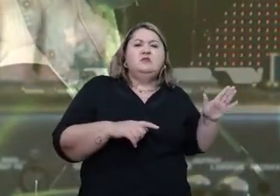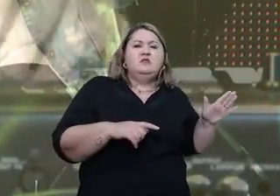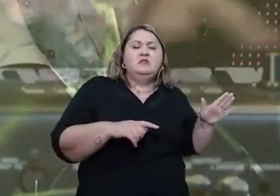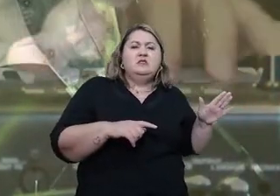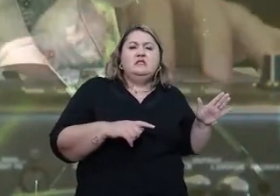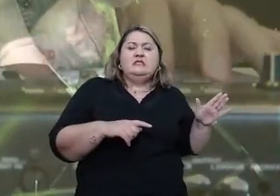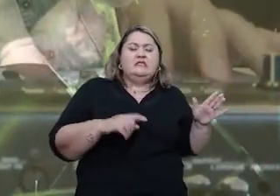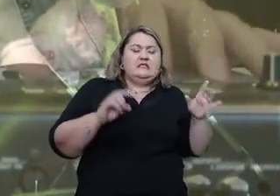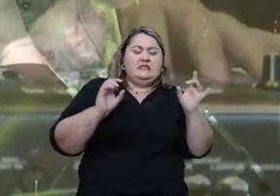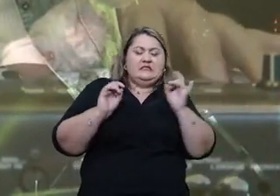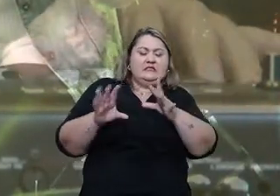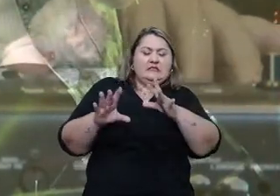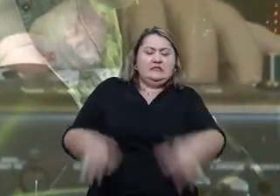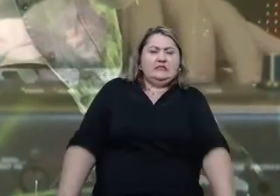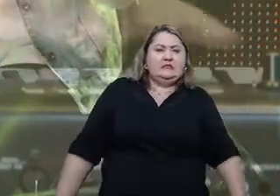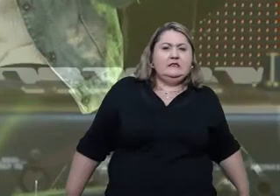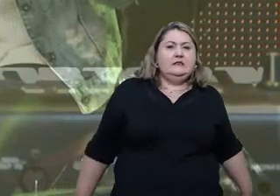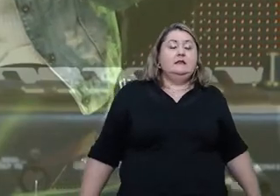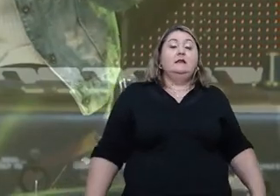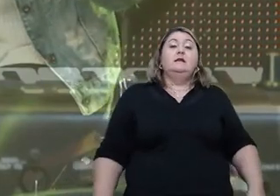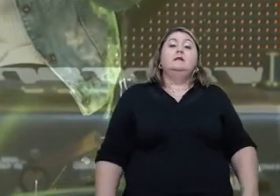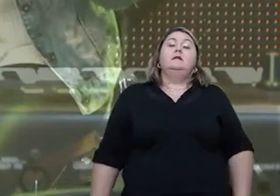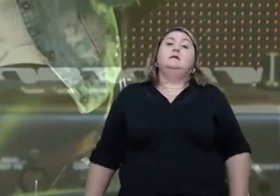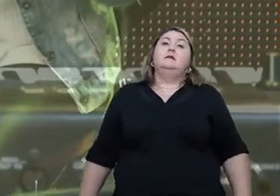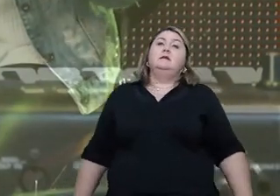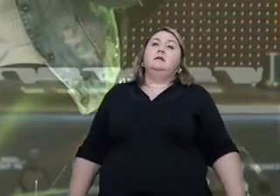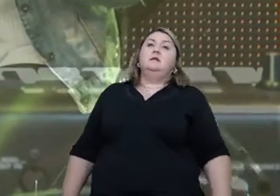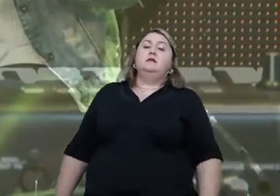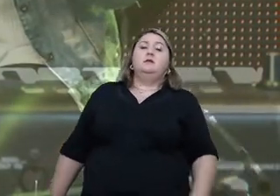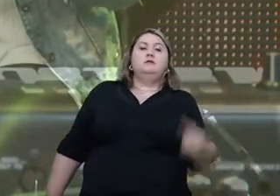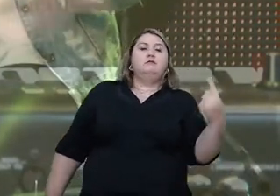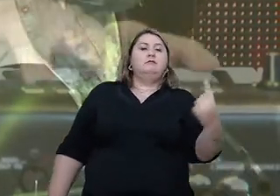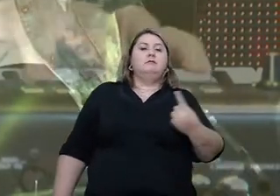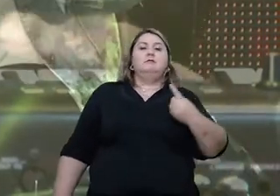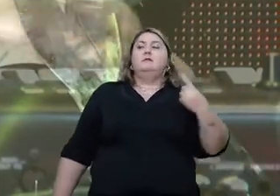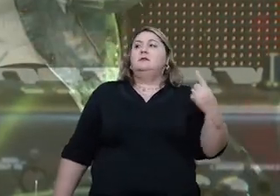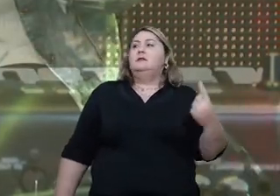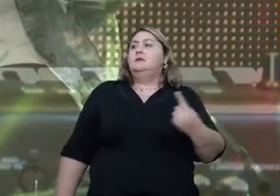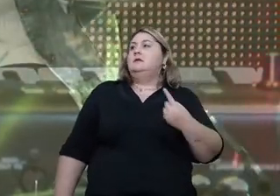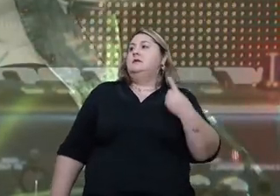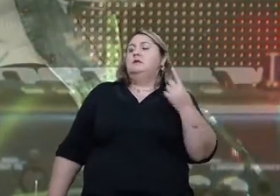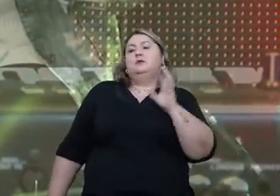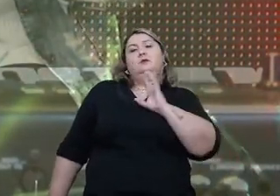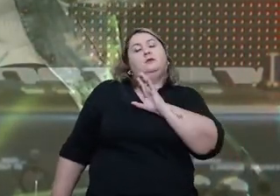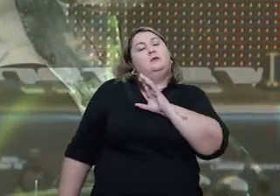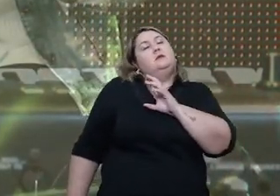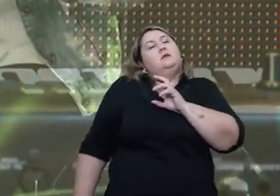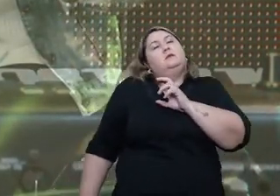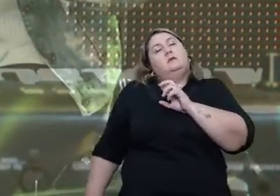Sei e não vou desistir. Essa solidão